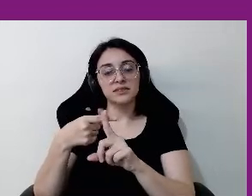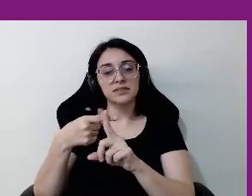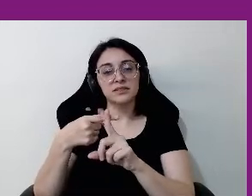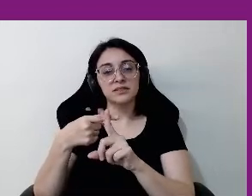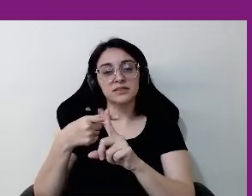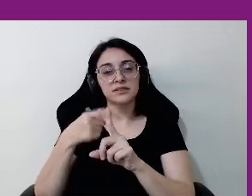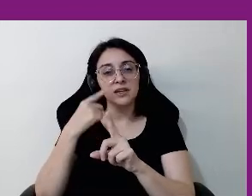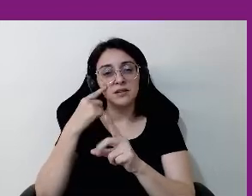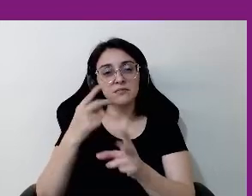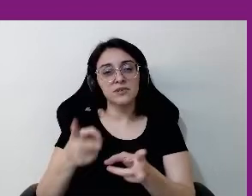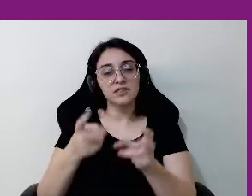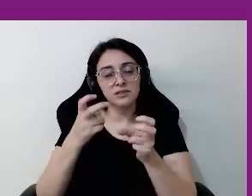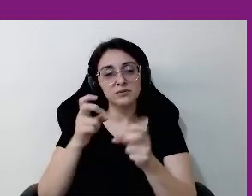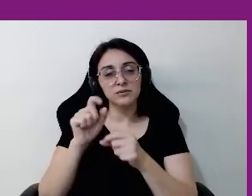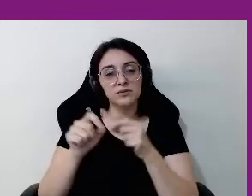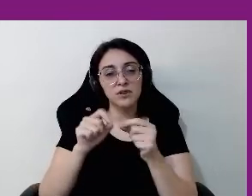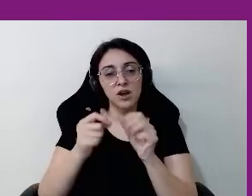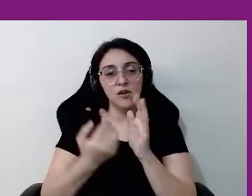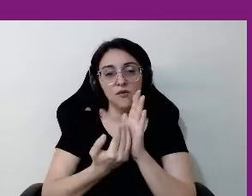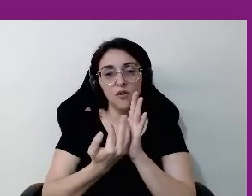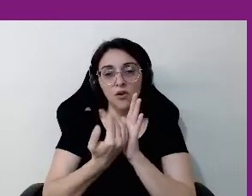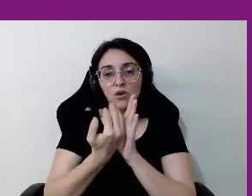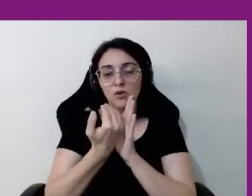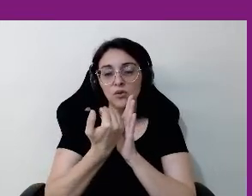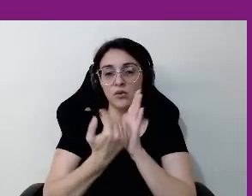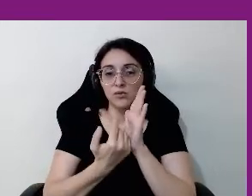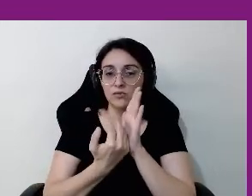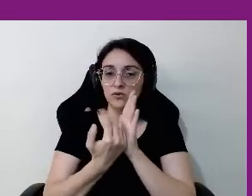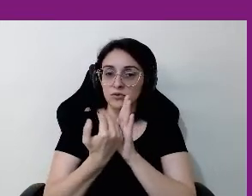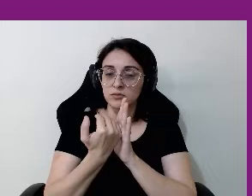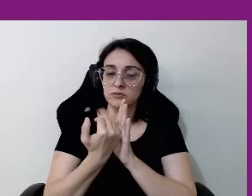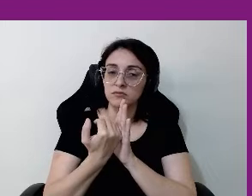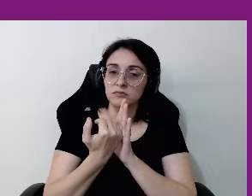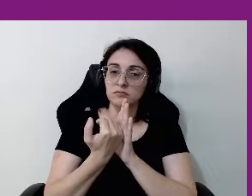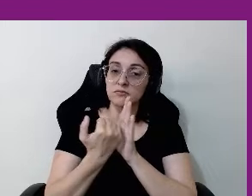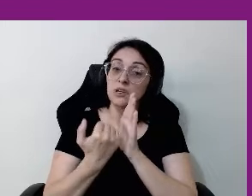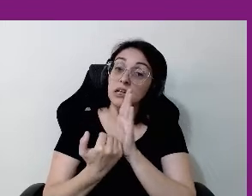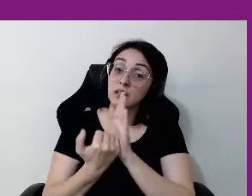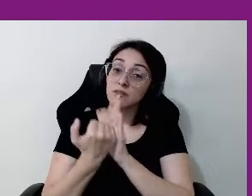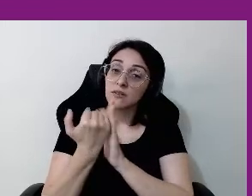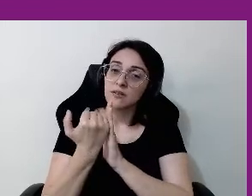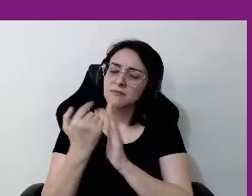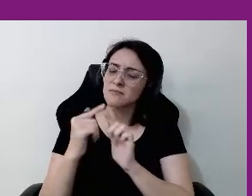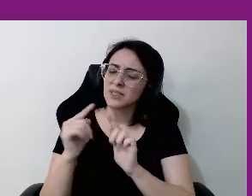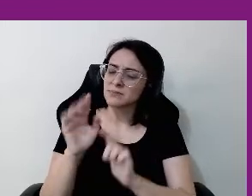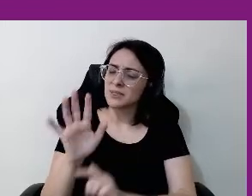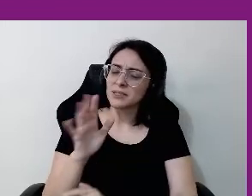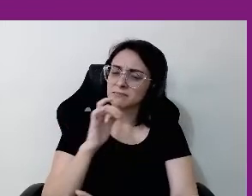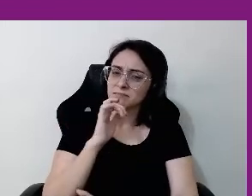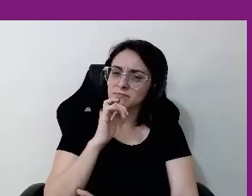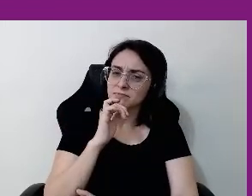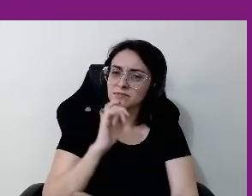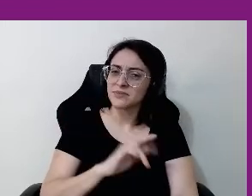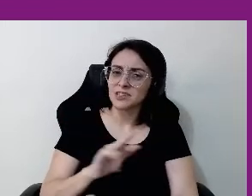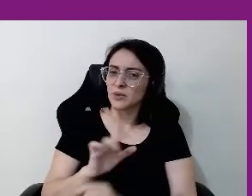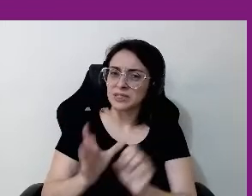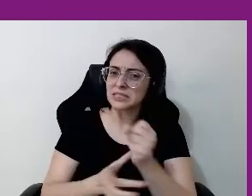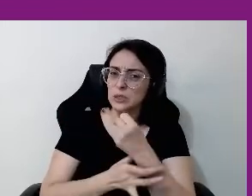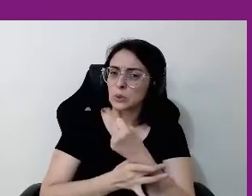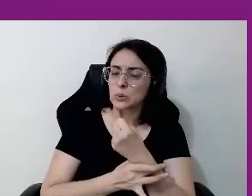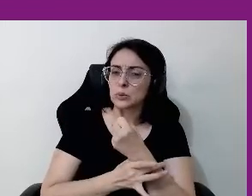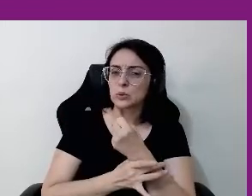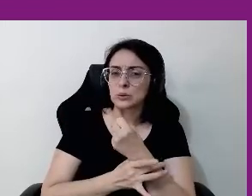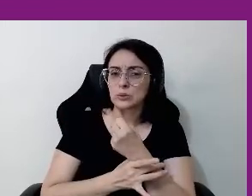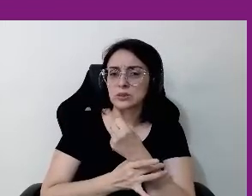E o que eles viram é que o volume corrente elevava-se. Mas espera aí, isso não é seguro, não